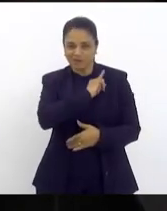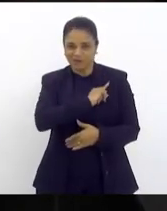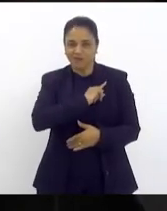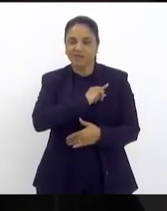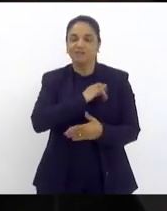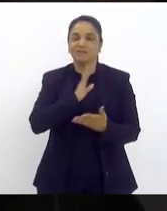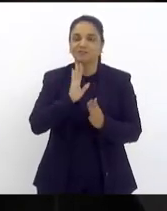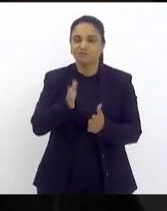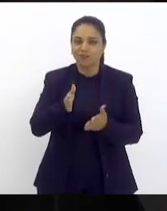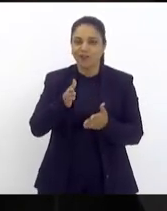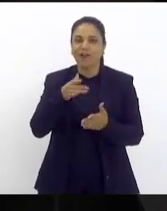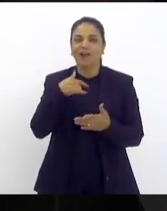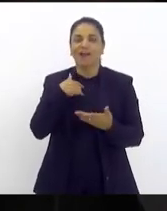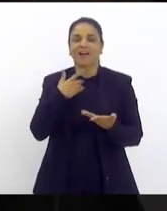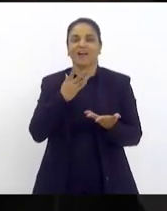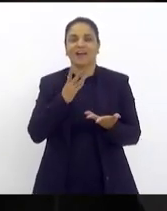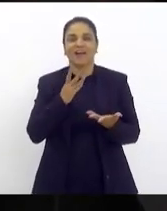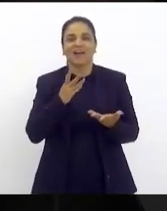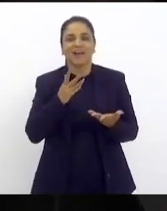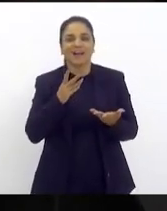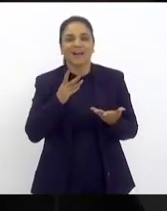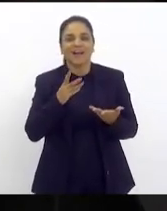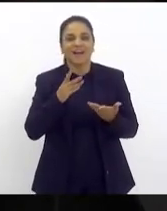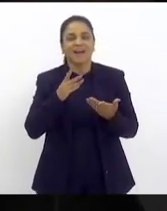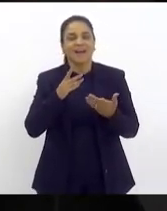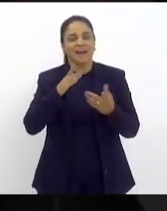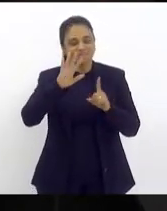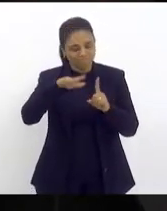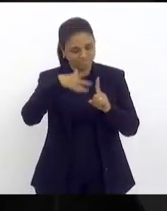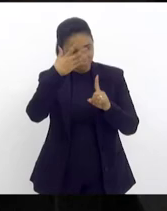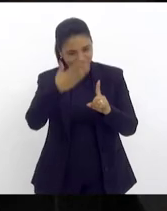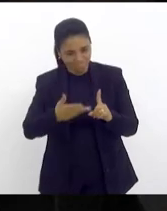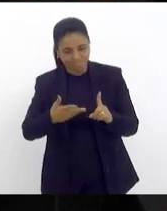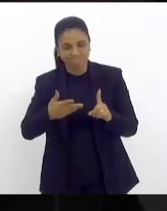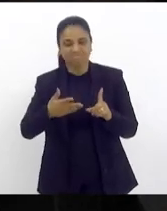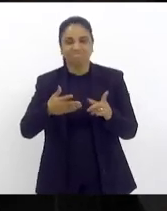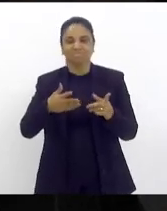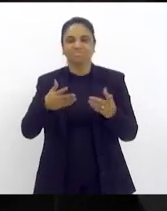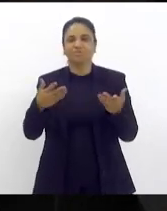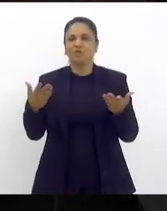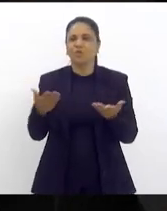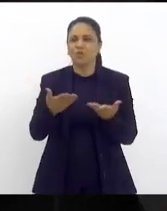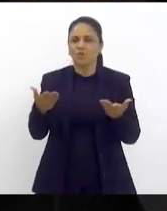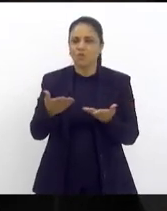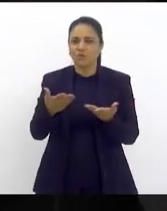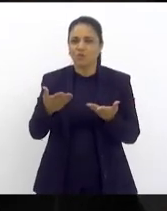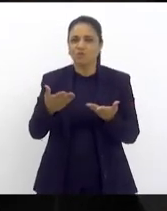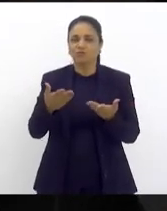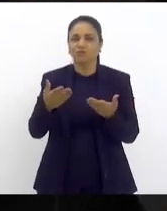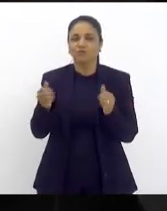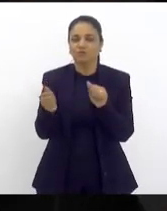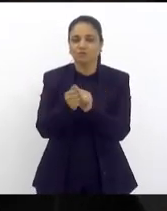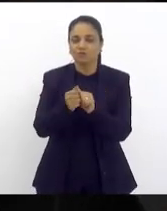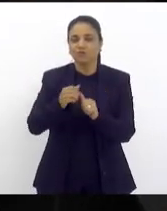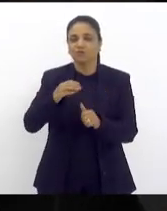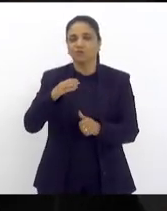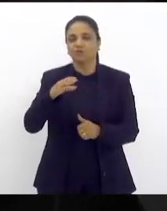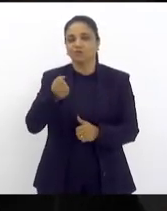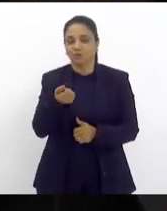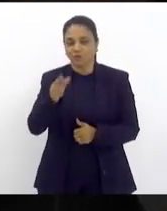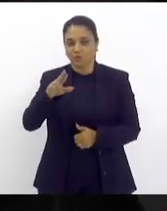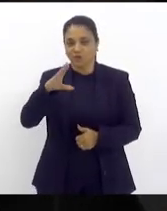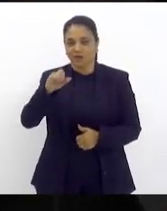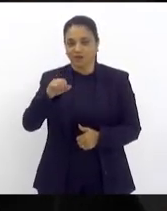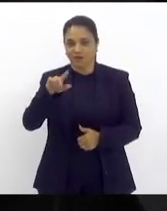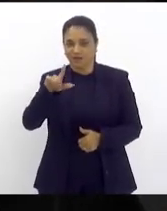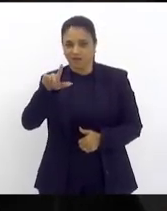faço já uma grande menção, por exemplo, isso a gente estava vendo hoje com o doutor Carlos Zoya, principalmente. Fico